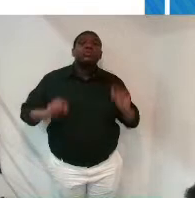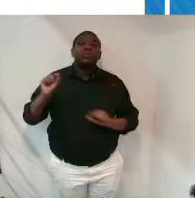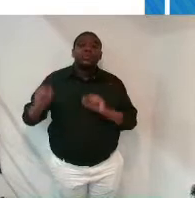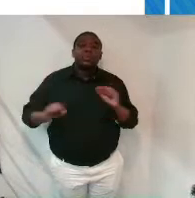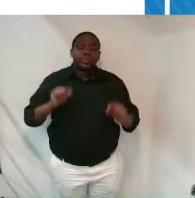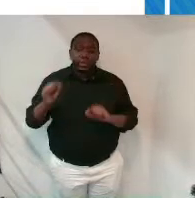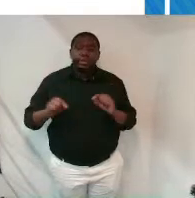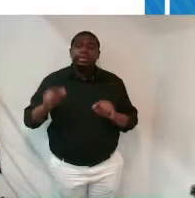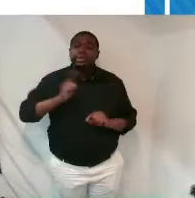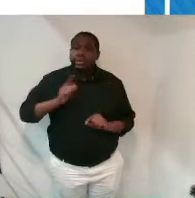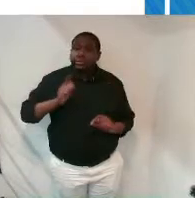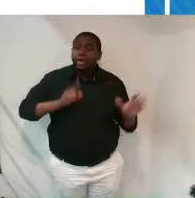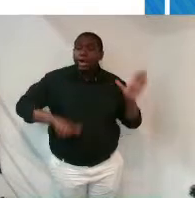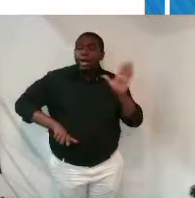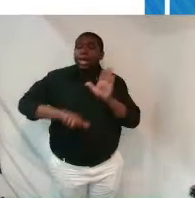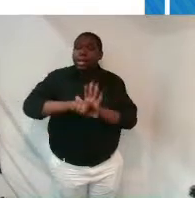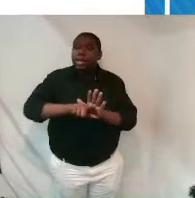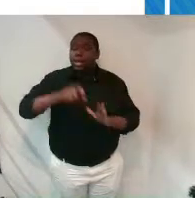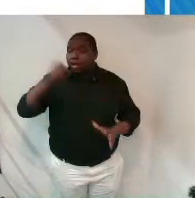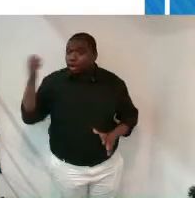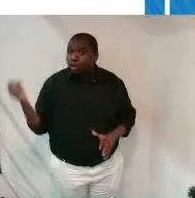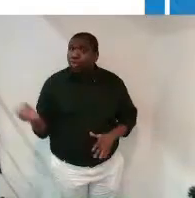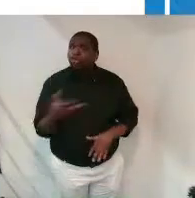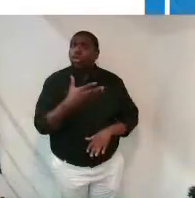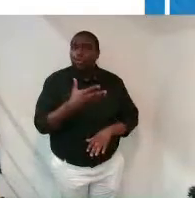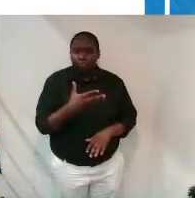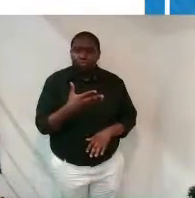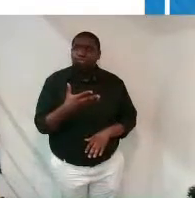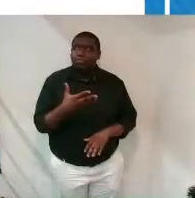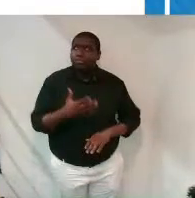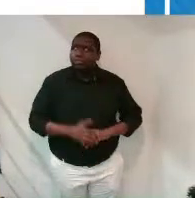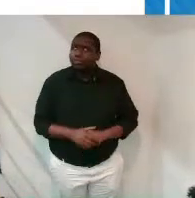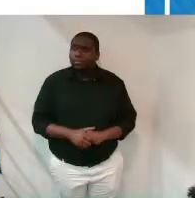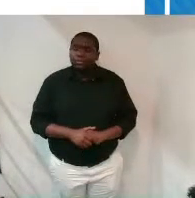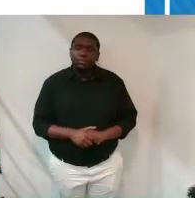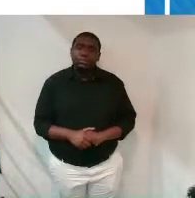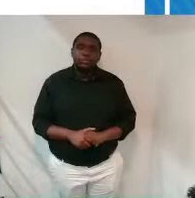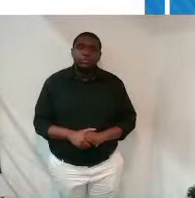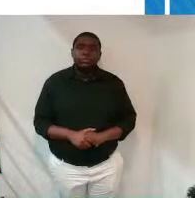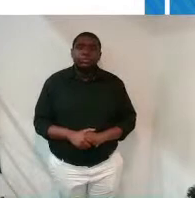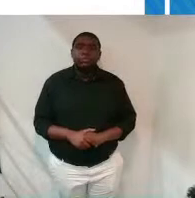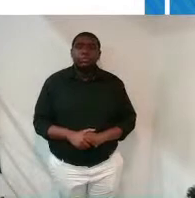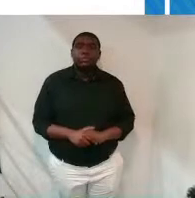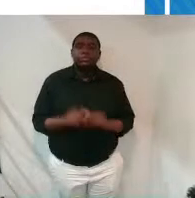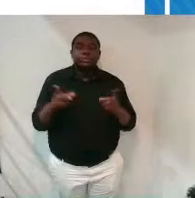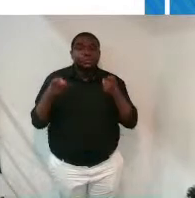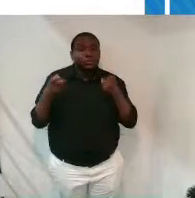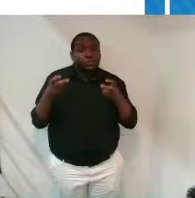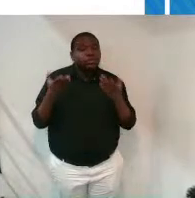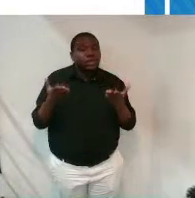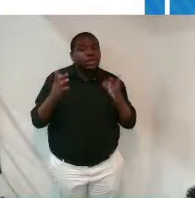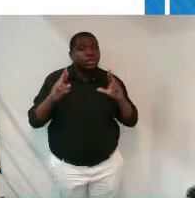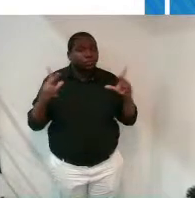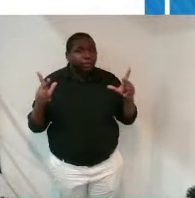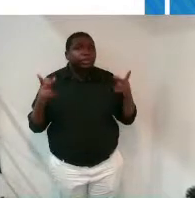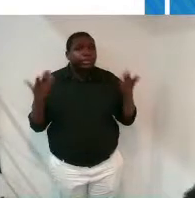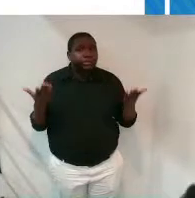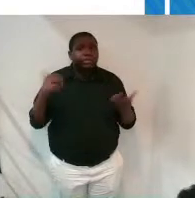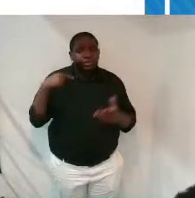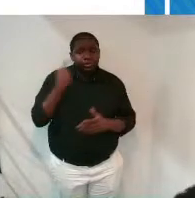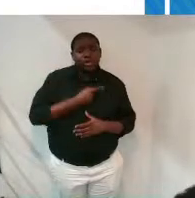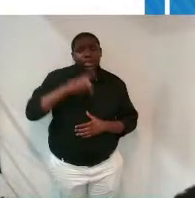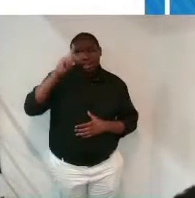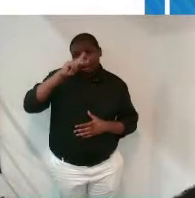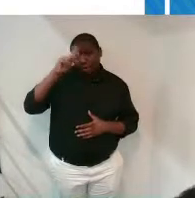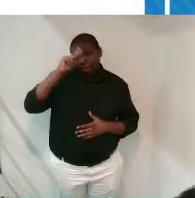a lei trouxe uma inovação, uma concepção de resíduos diferenciadas. Lembrando já a ideia